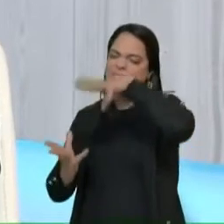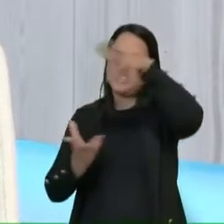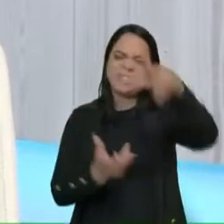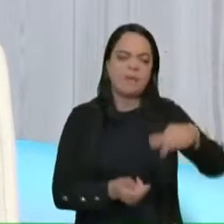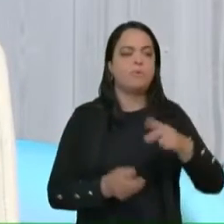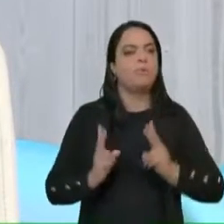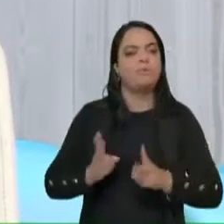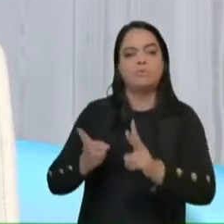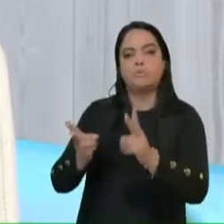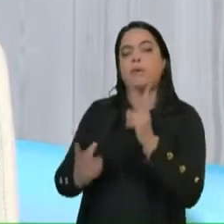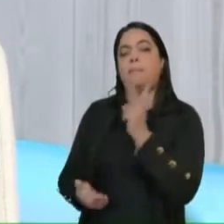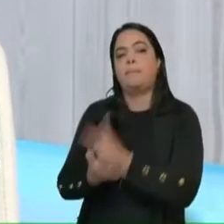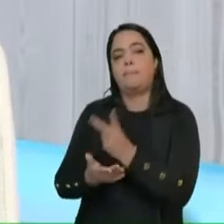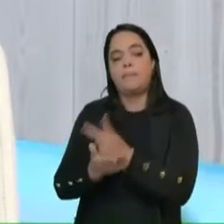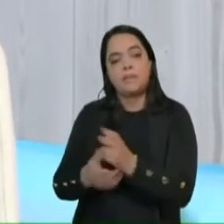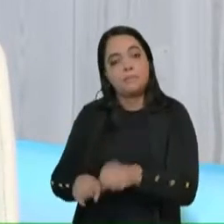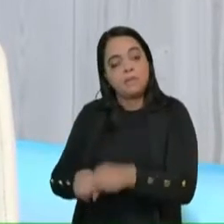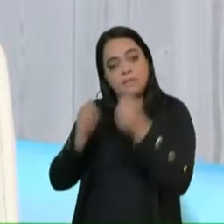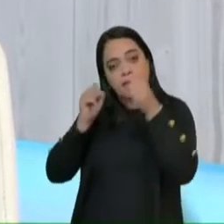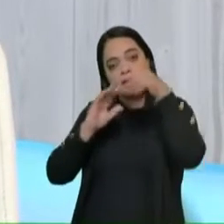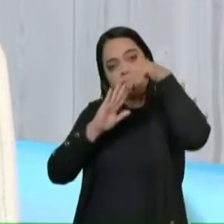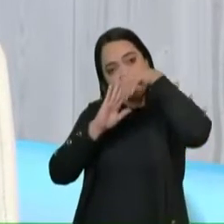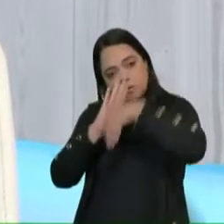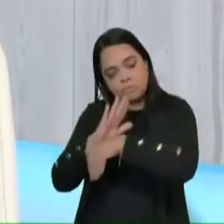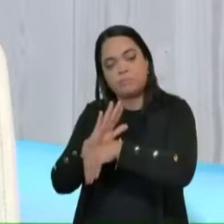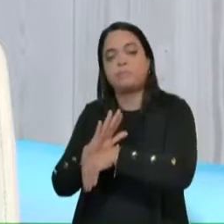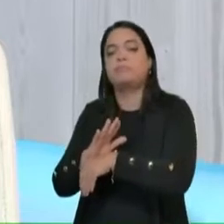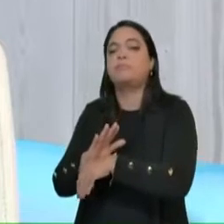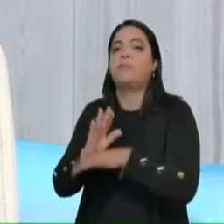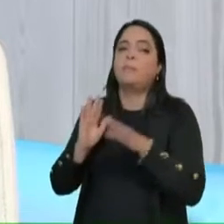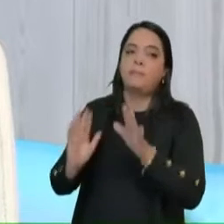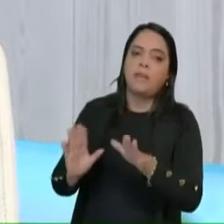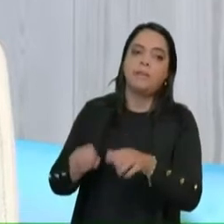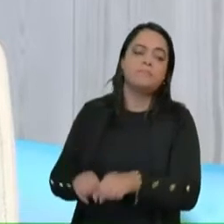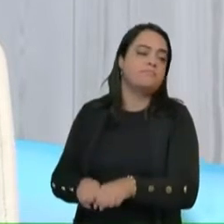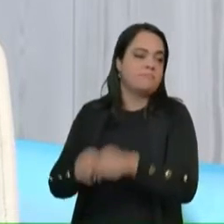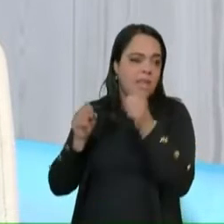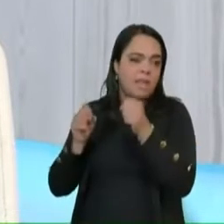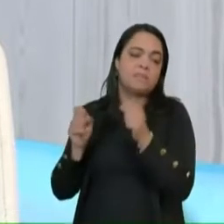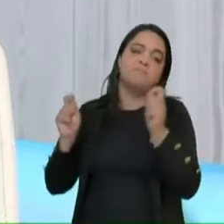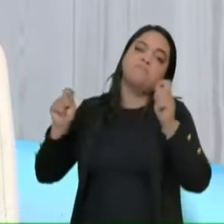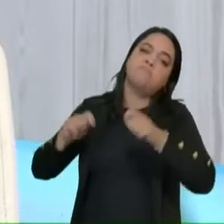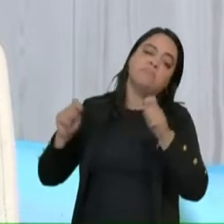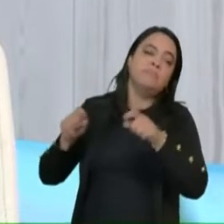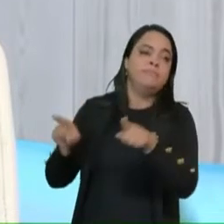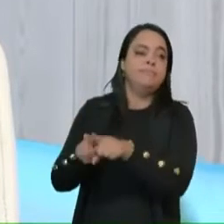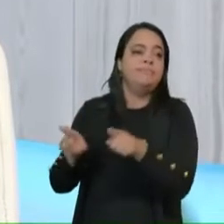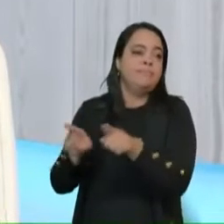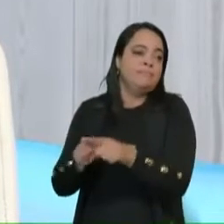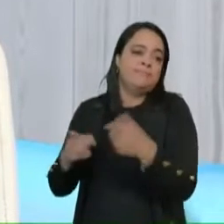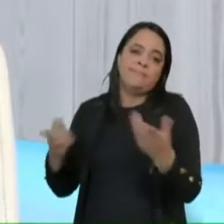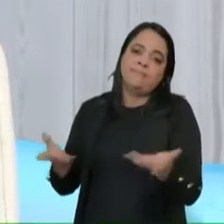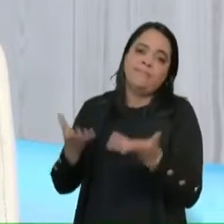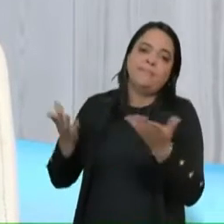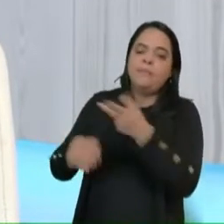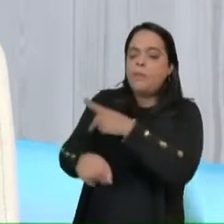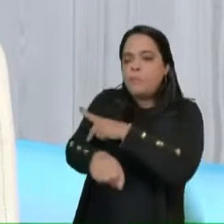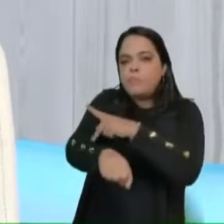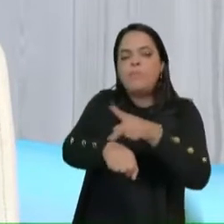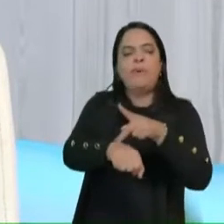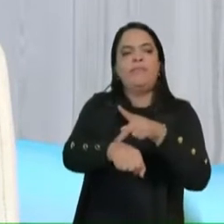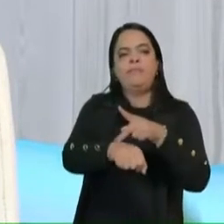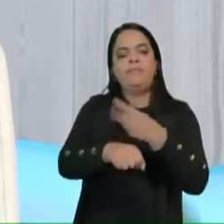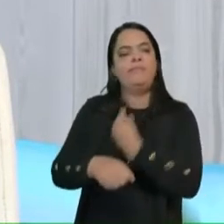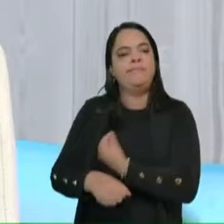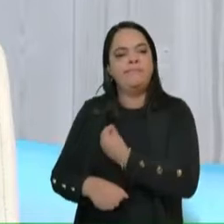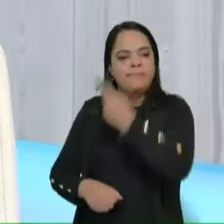da crise da diminuição mas toda crise também tem a possibilidade de de uma Purificação